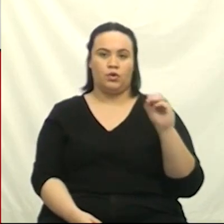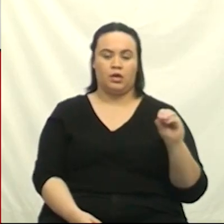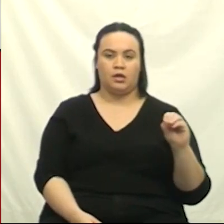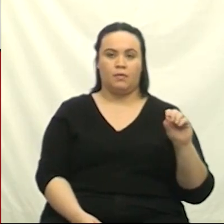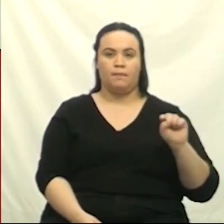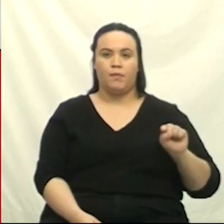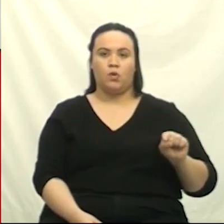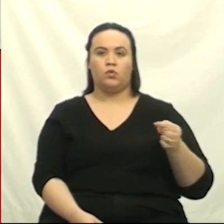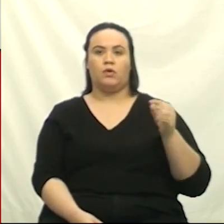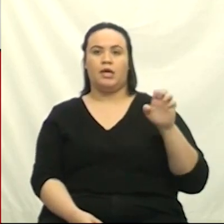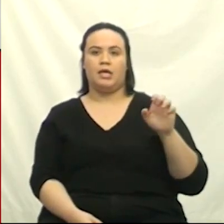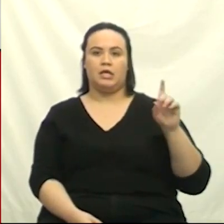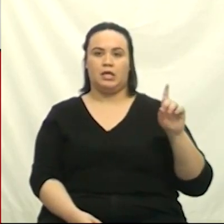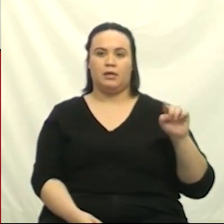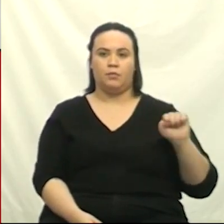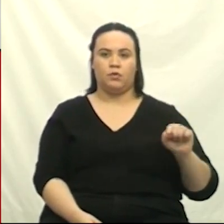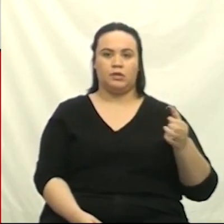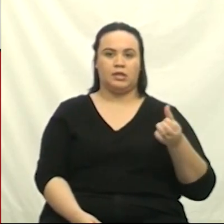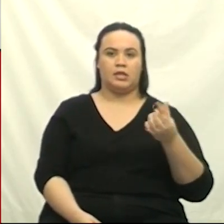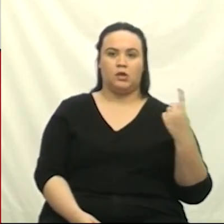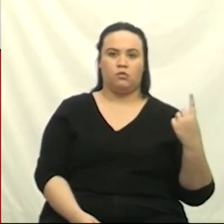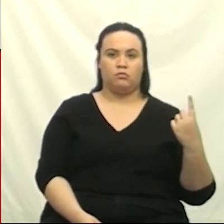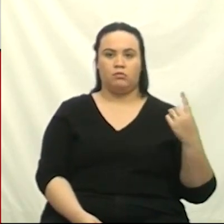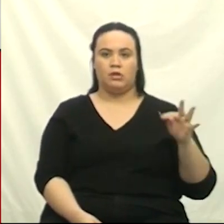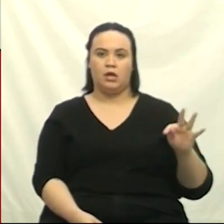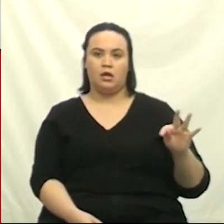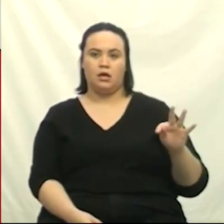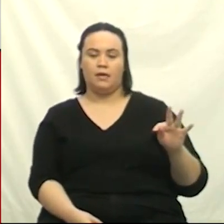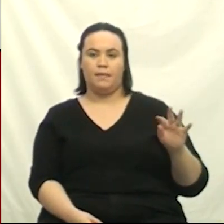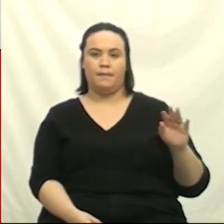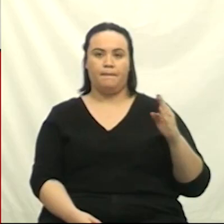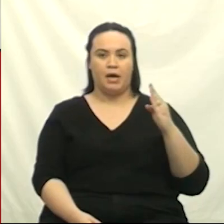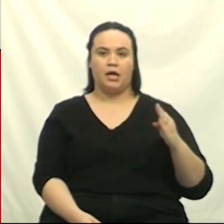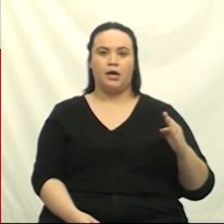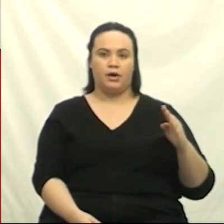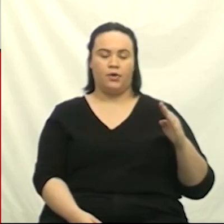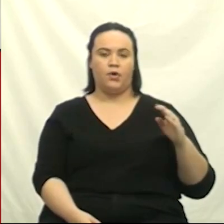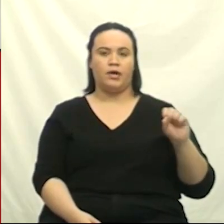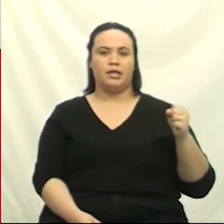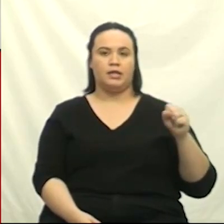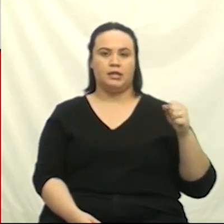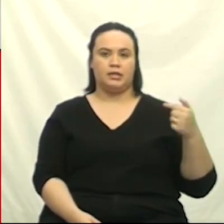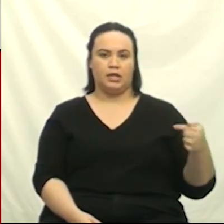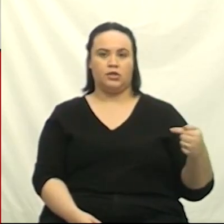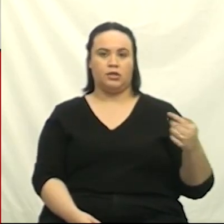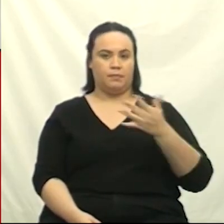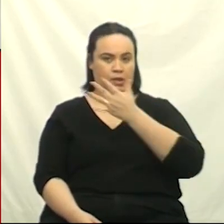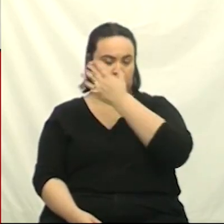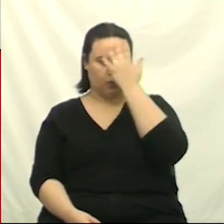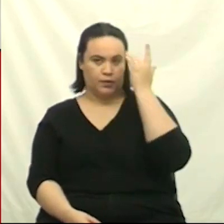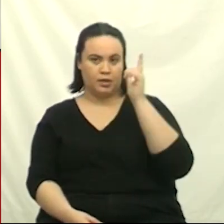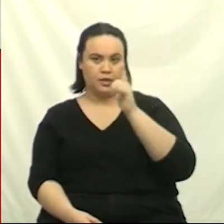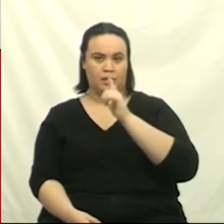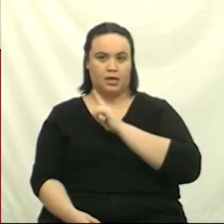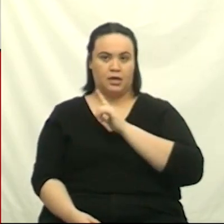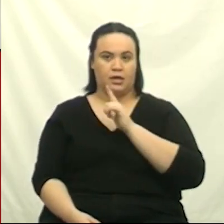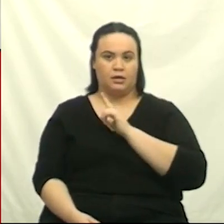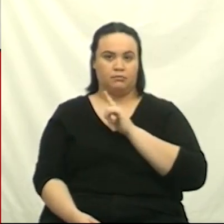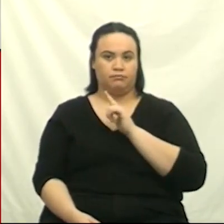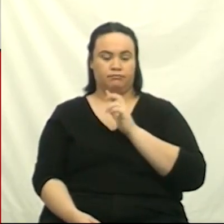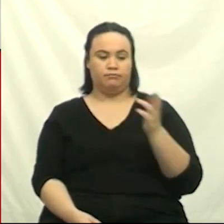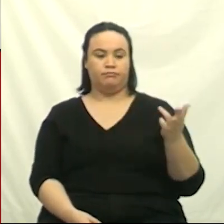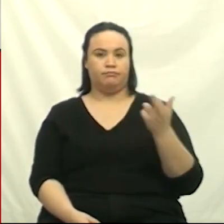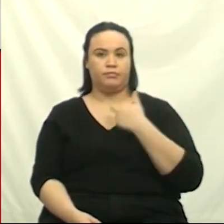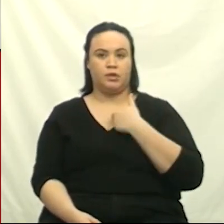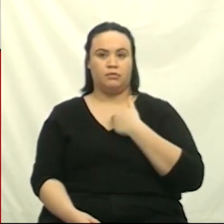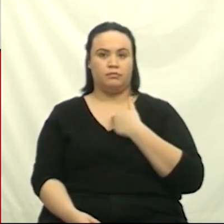.61T.87 sendo que o cidadão tenha obtido resposta sem